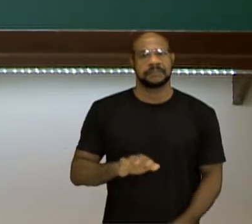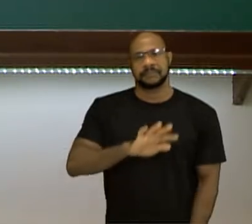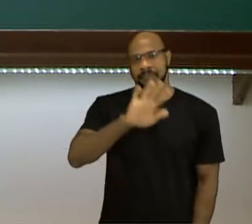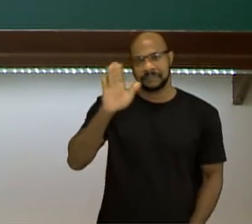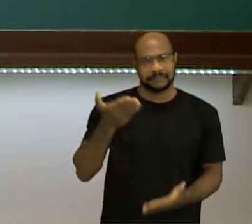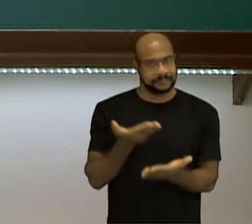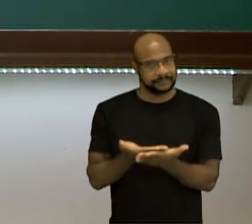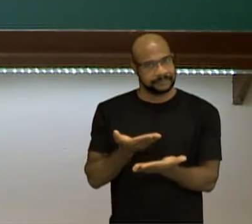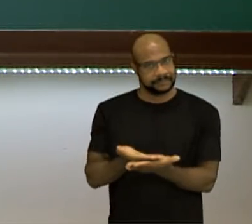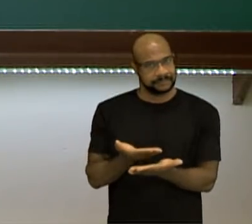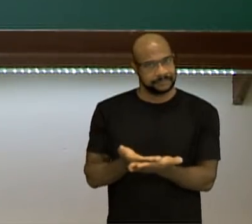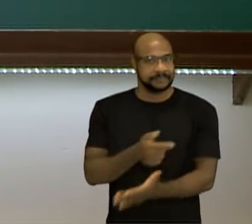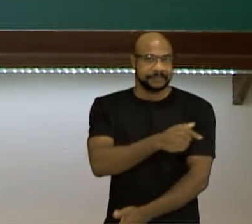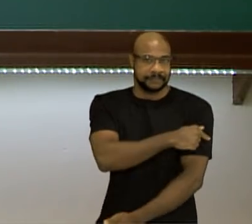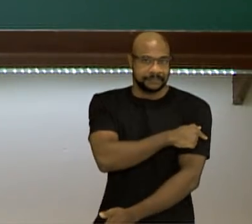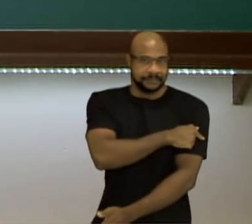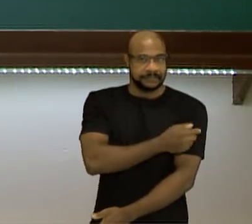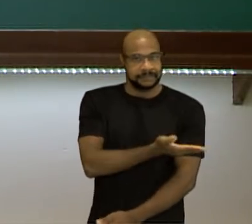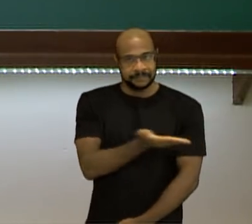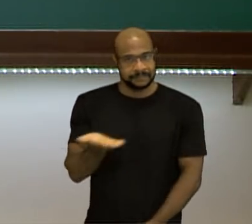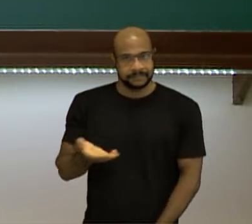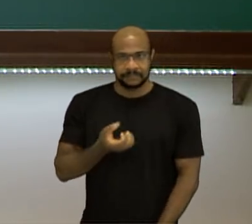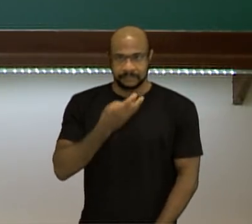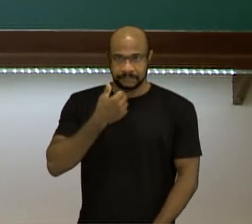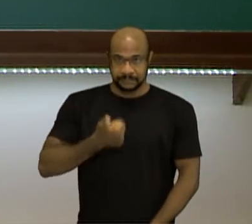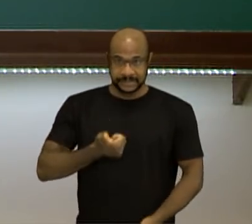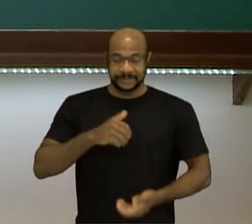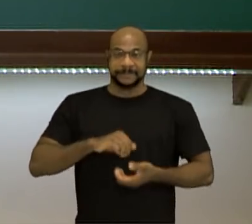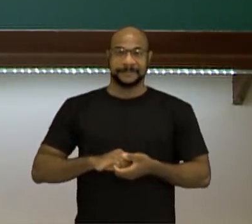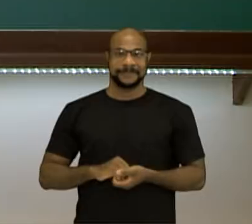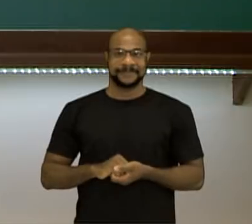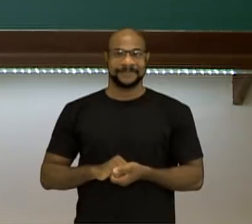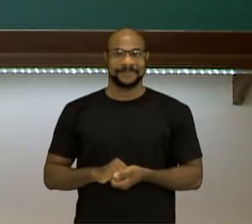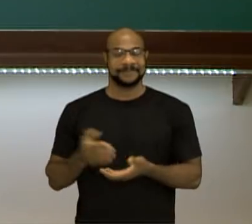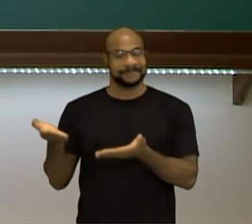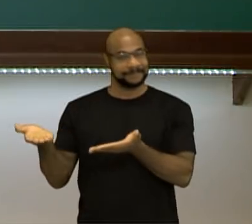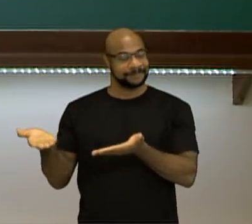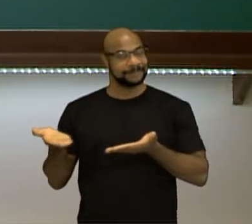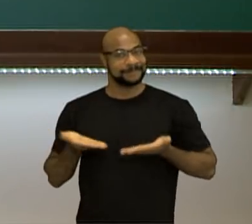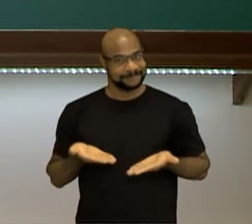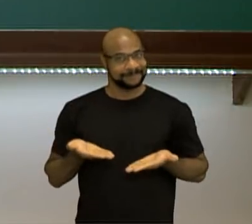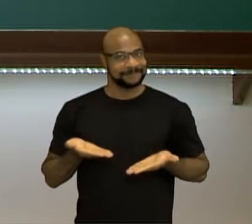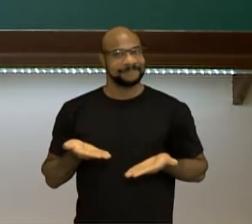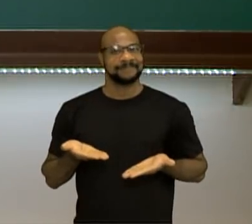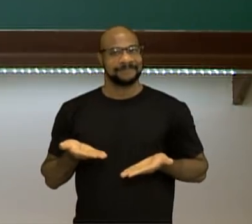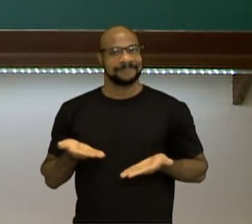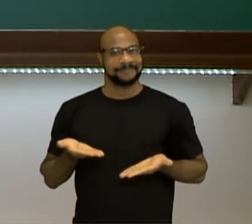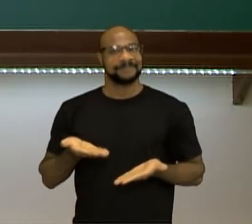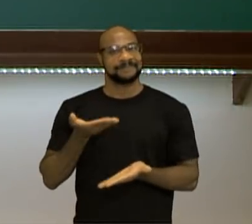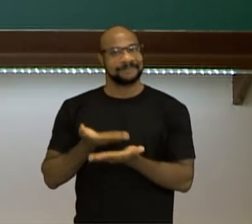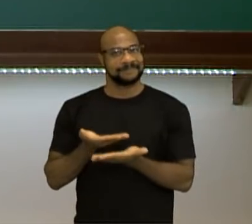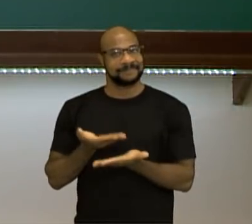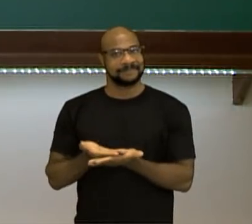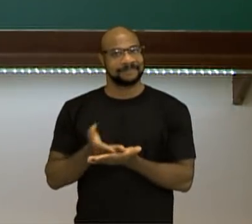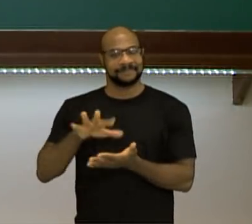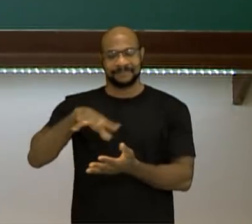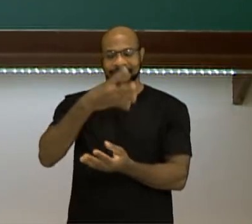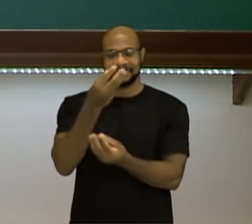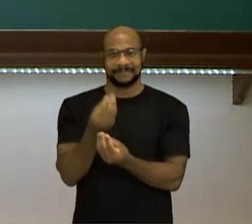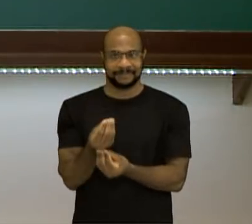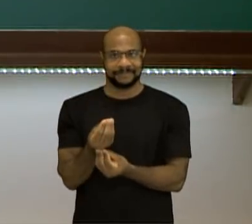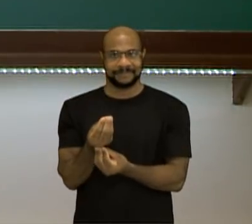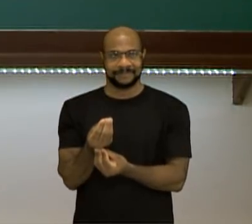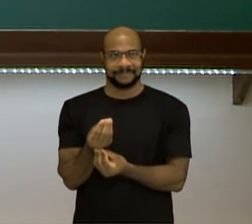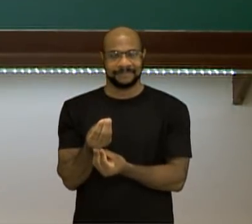Olá, estudante do 7º ano, tudo bem com você? Seja muito bem-vindo à nossa aula de arte,